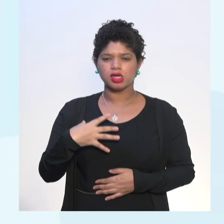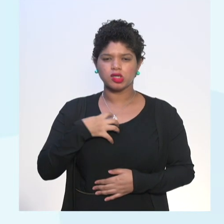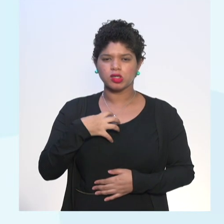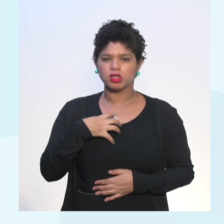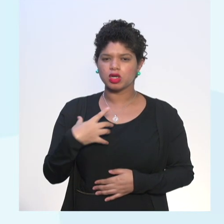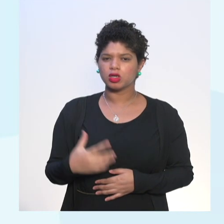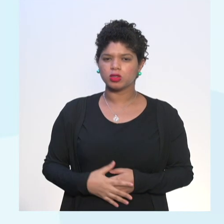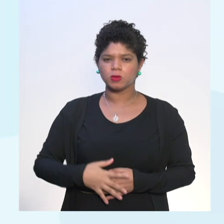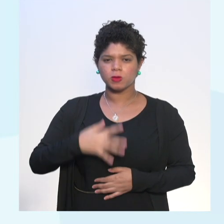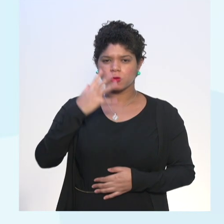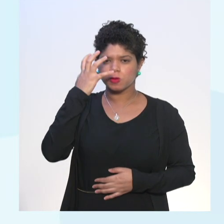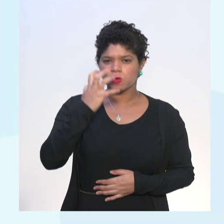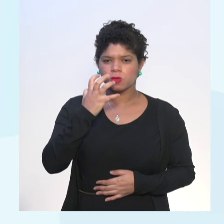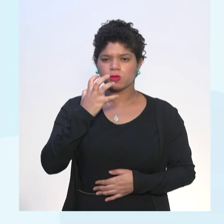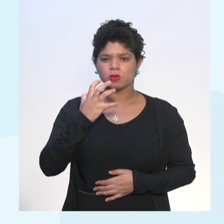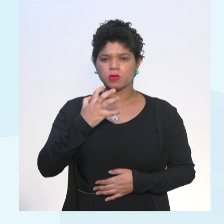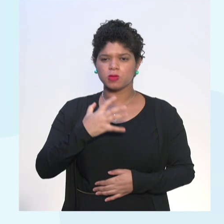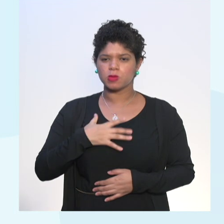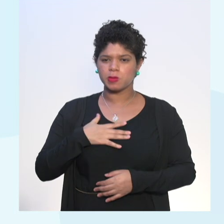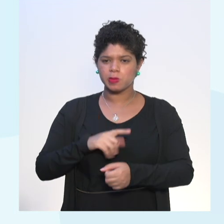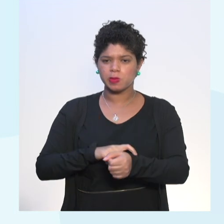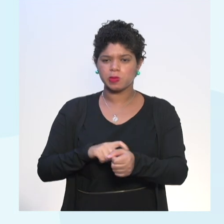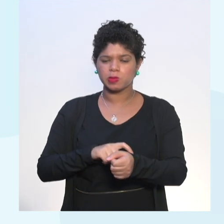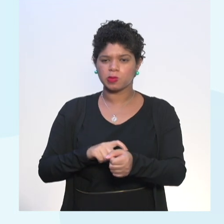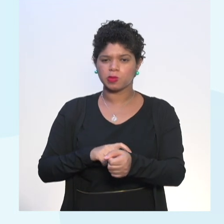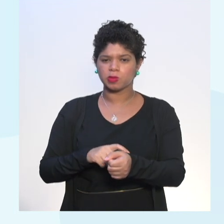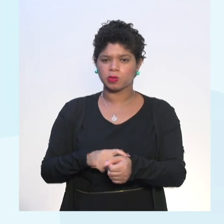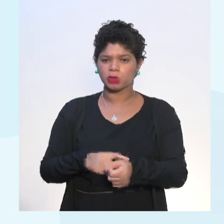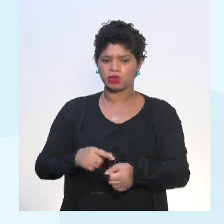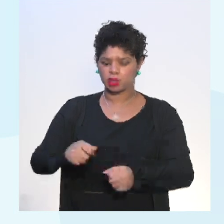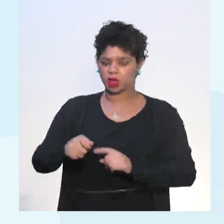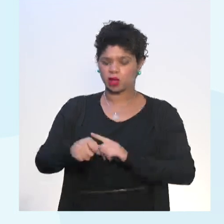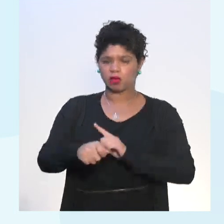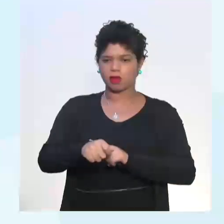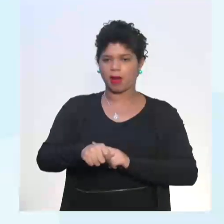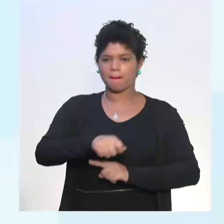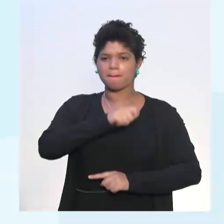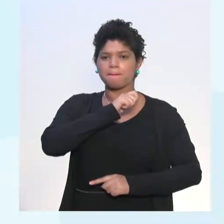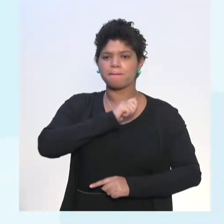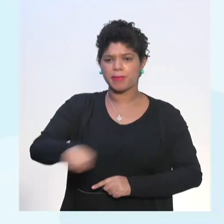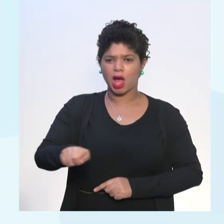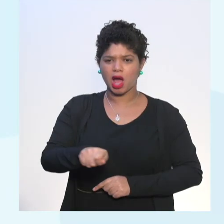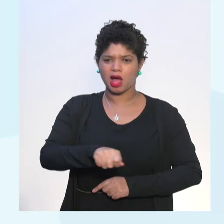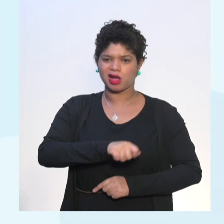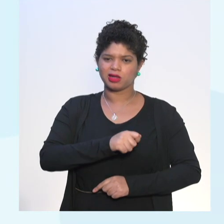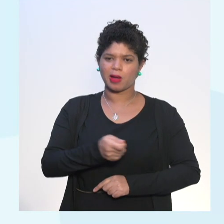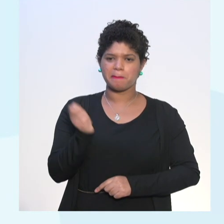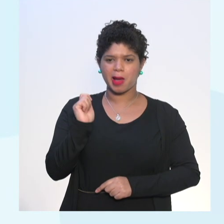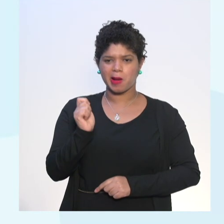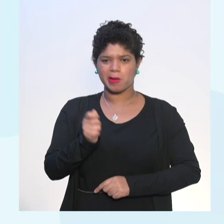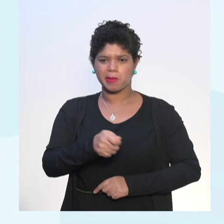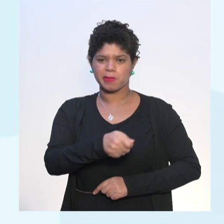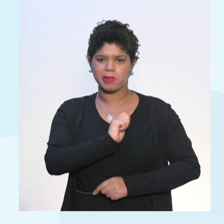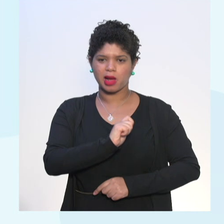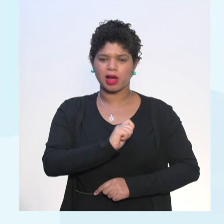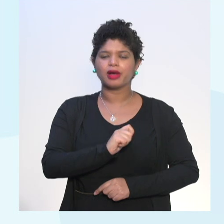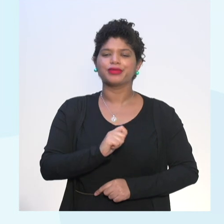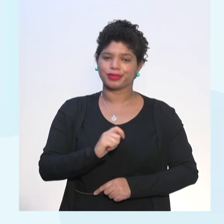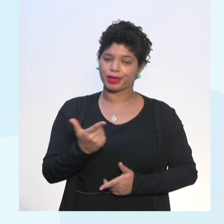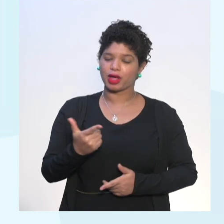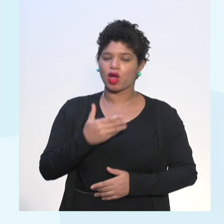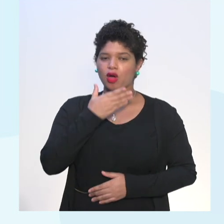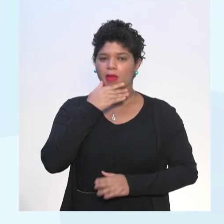parece irada, muito nervosa, com algo nas suas mãos. Ela carrega um chicote. Conta o